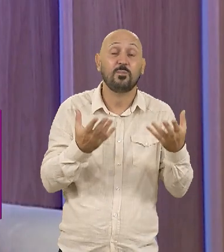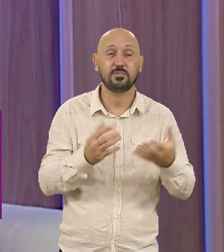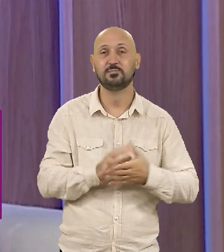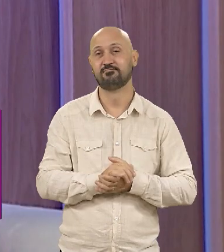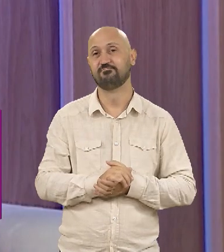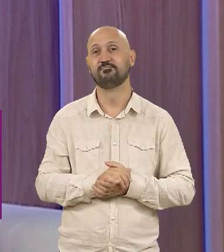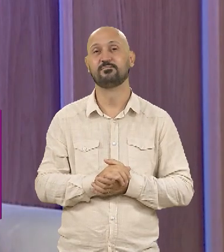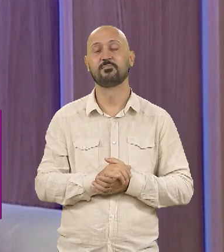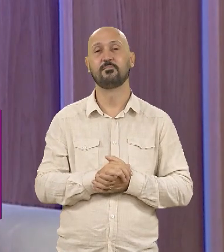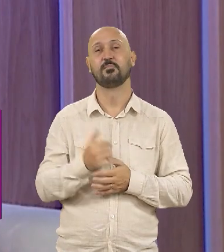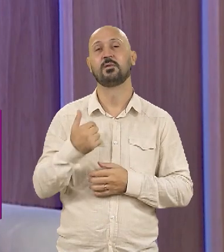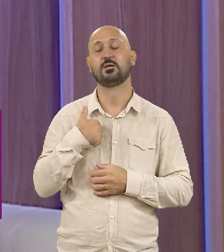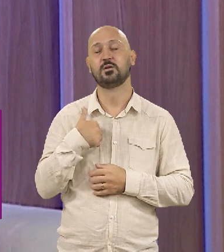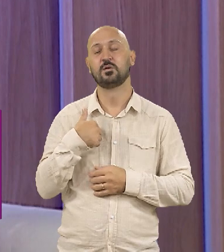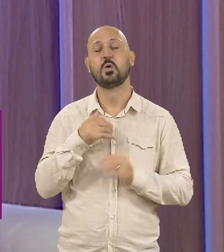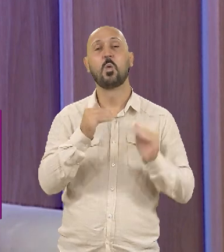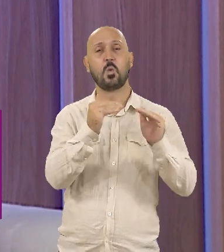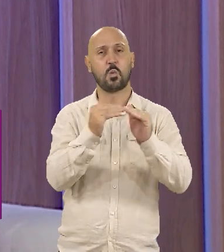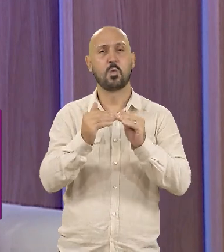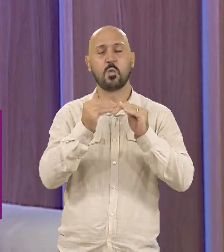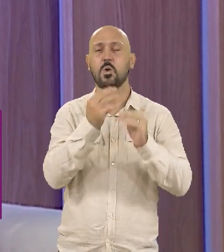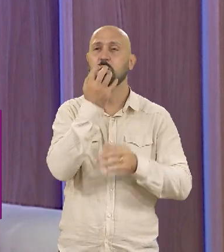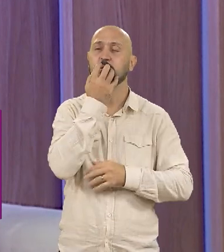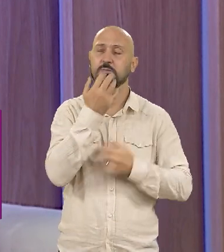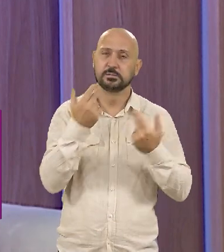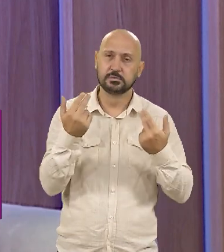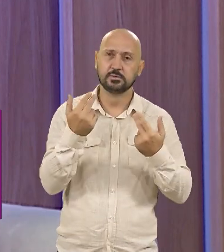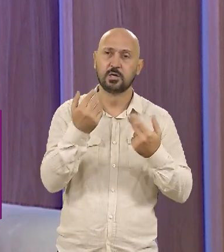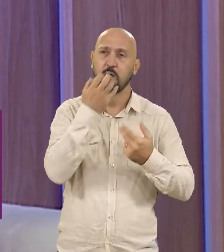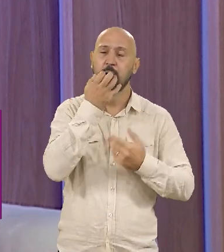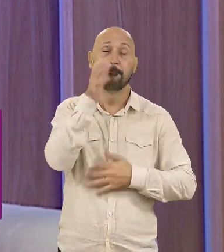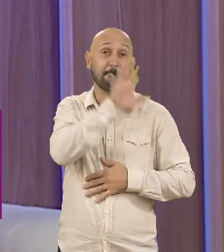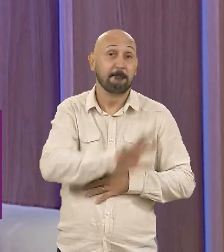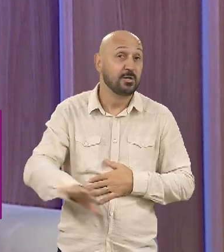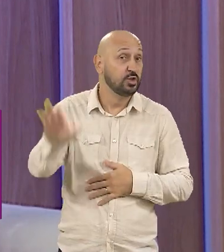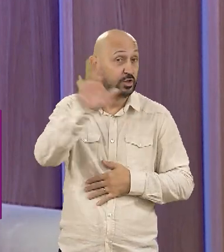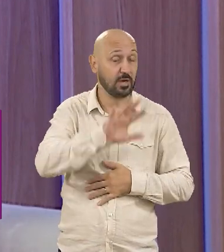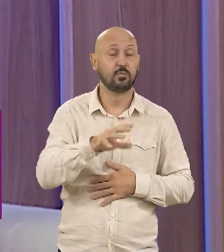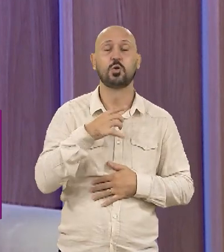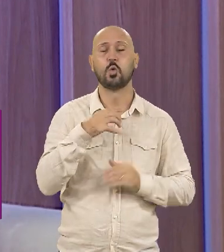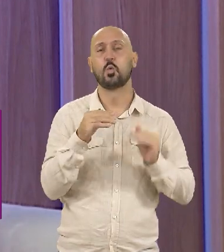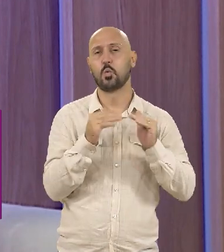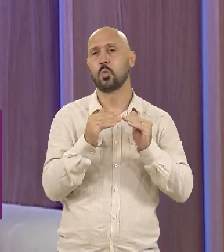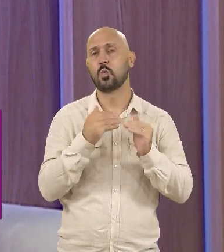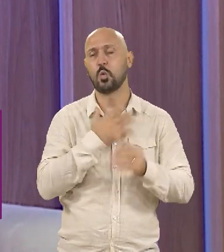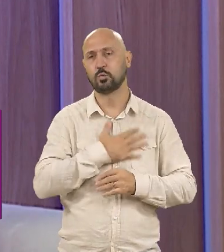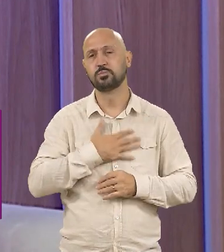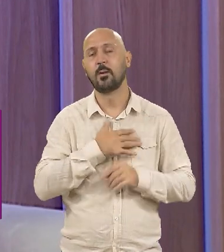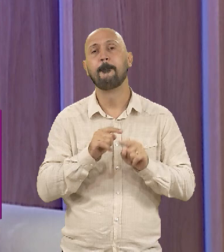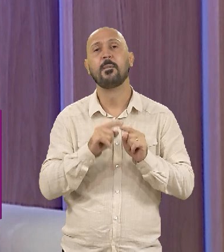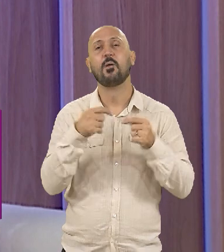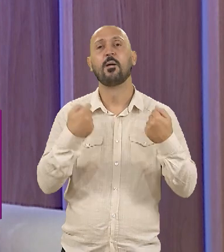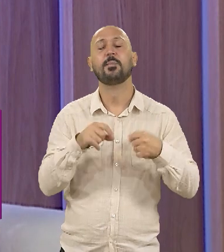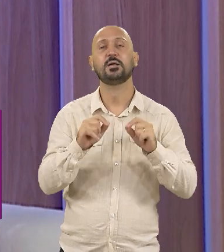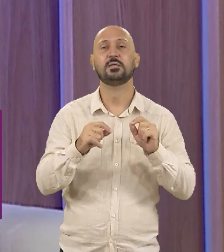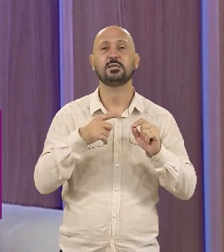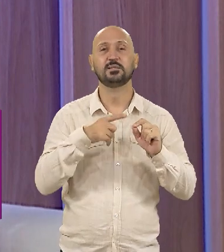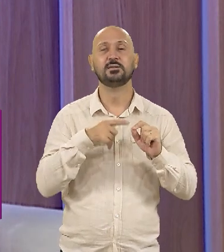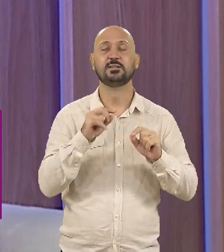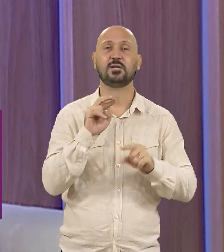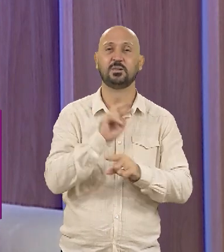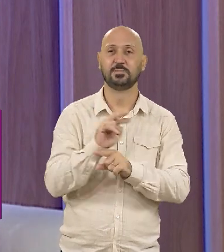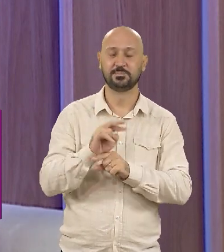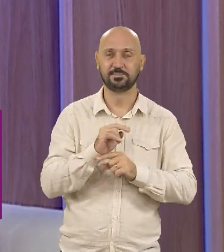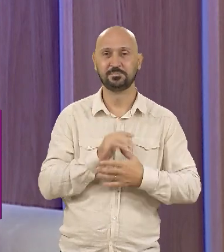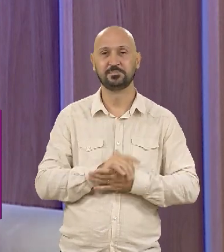dos animais em geral, gosto muito, mas a gente também precisa ter esse cuidado, né, de não tratar ele como